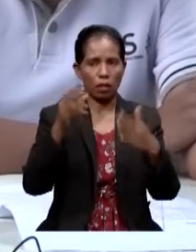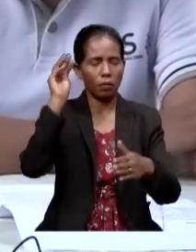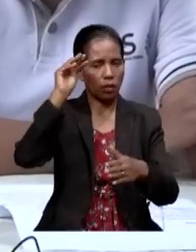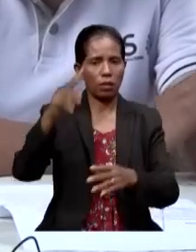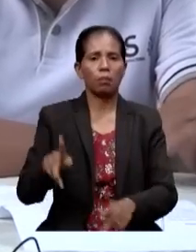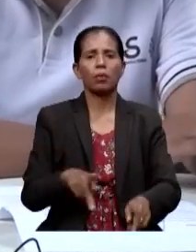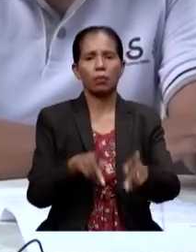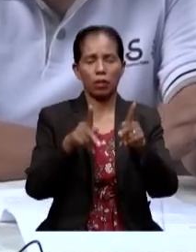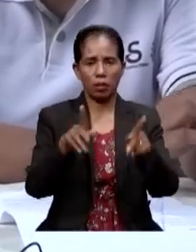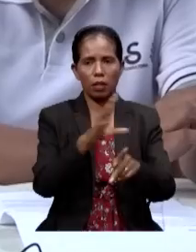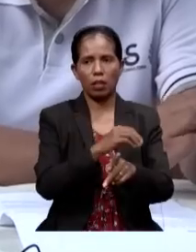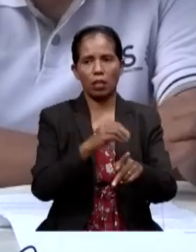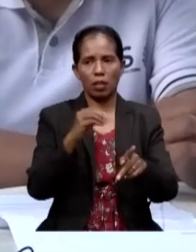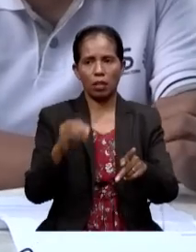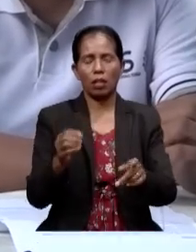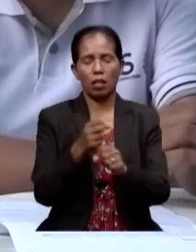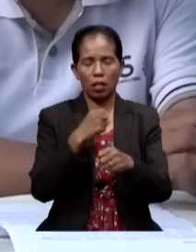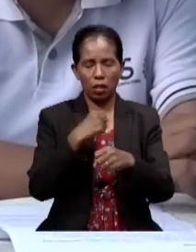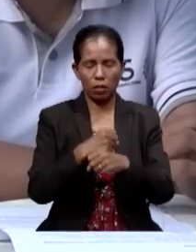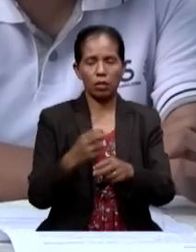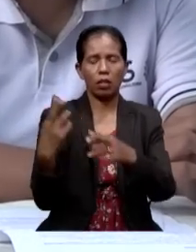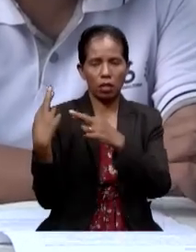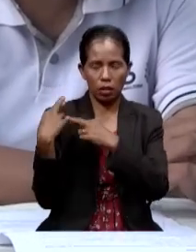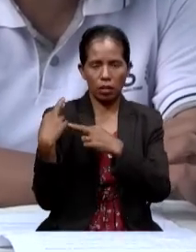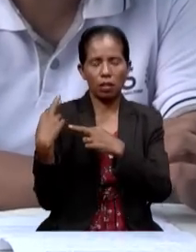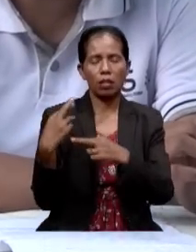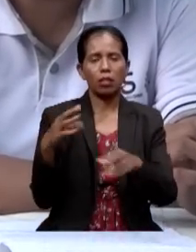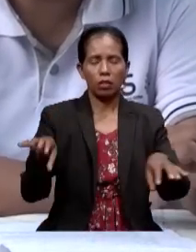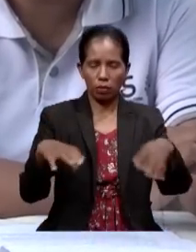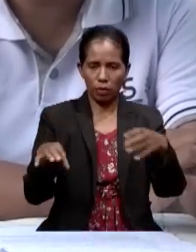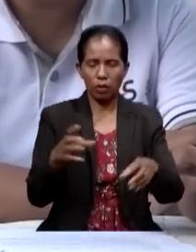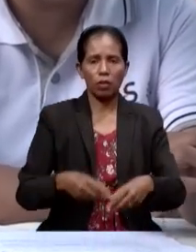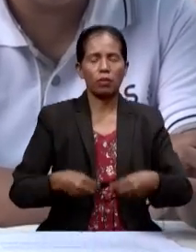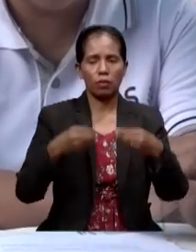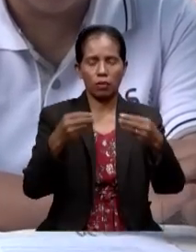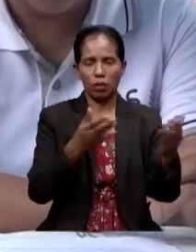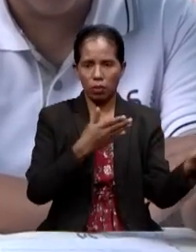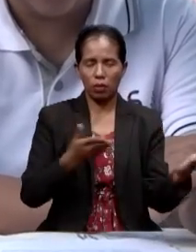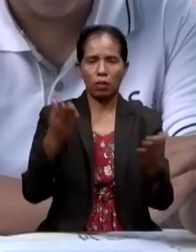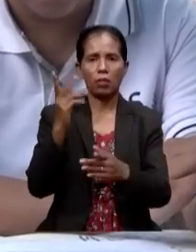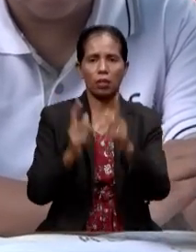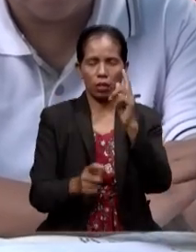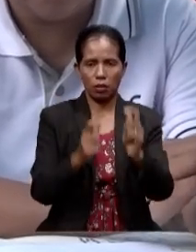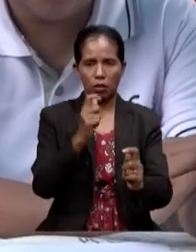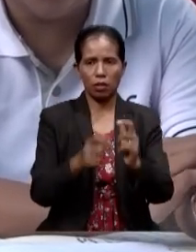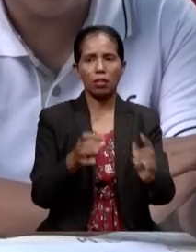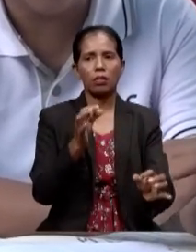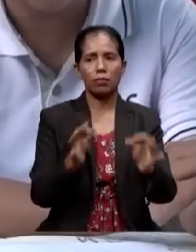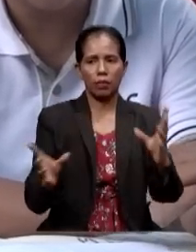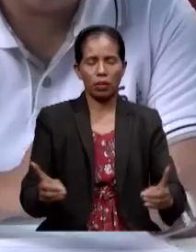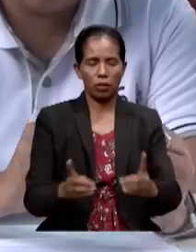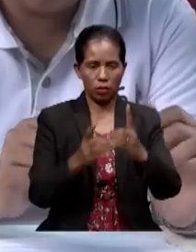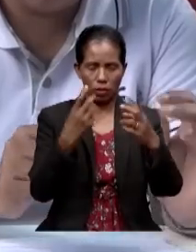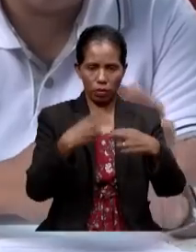Público, neve halona neknar, vou produz ona acusação, não submete ona para tribunal. Mas que a soro dificuldade